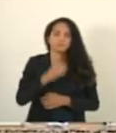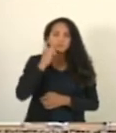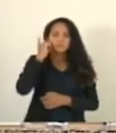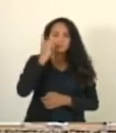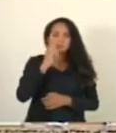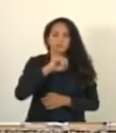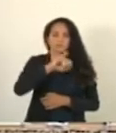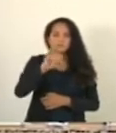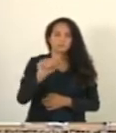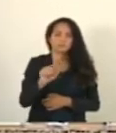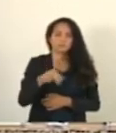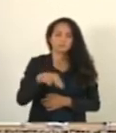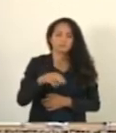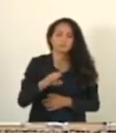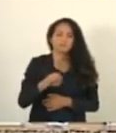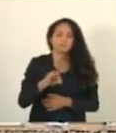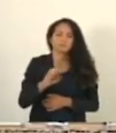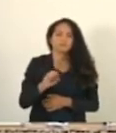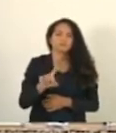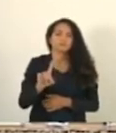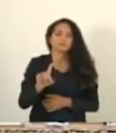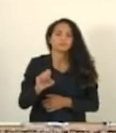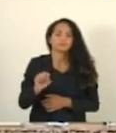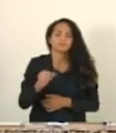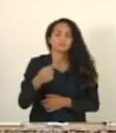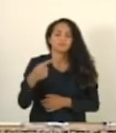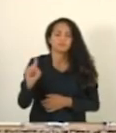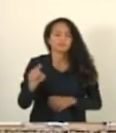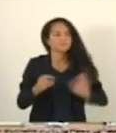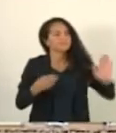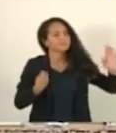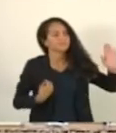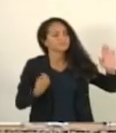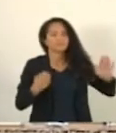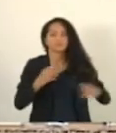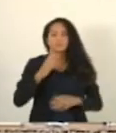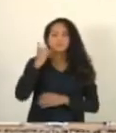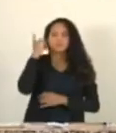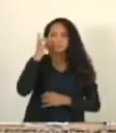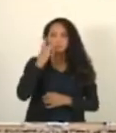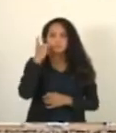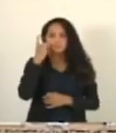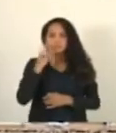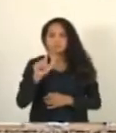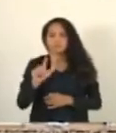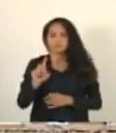Deputada Janete de Sá. Presente. Presente. Deputado Luciano Machado.